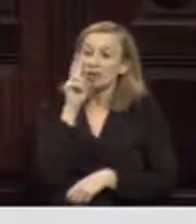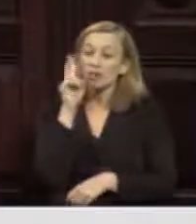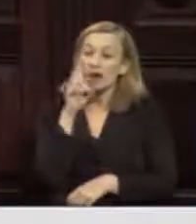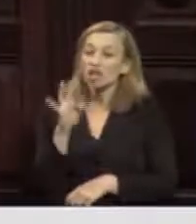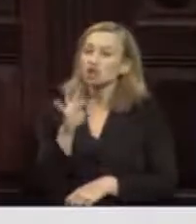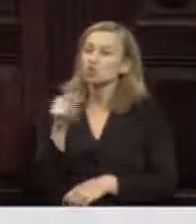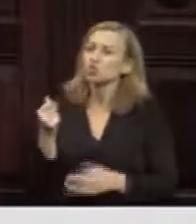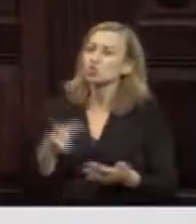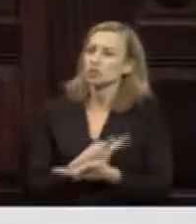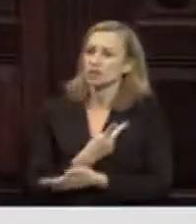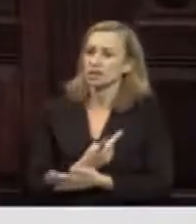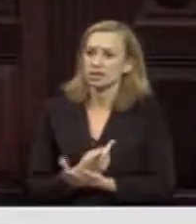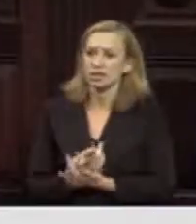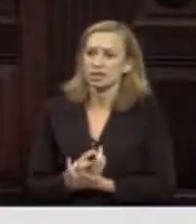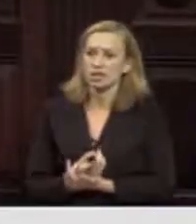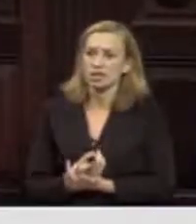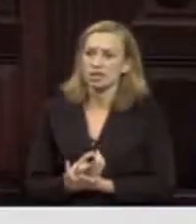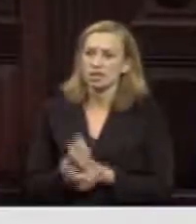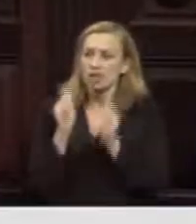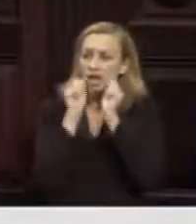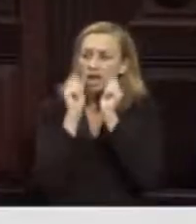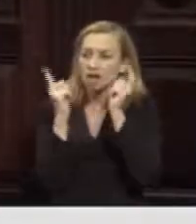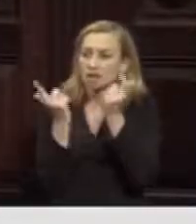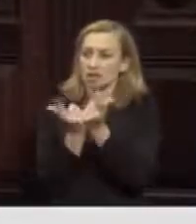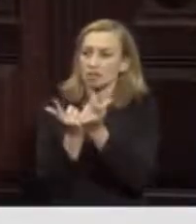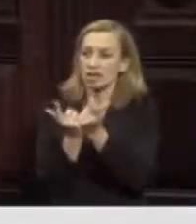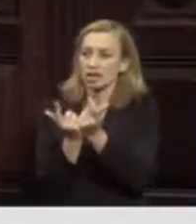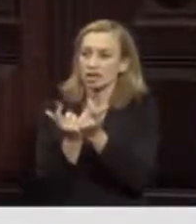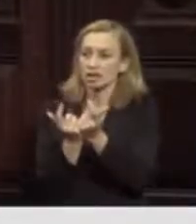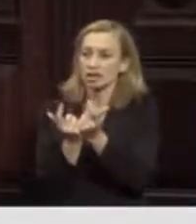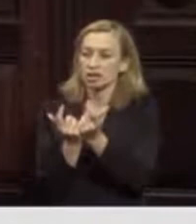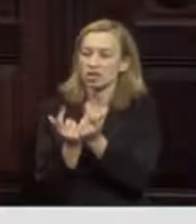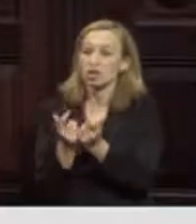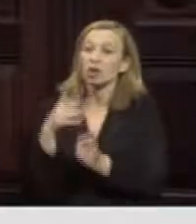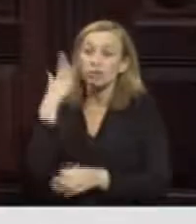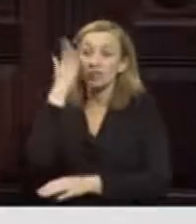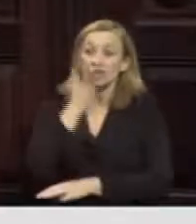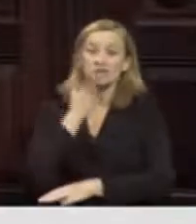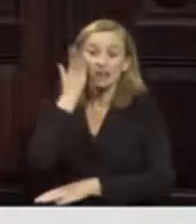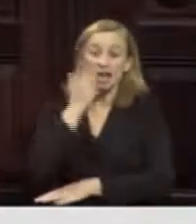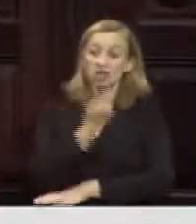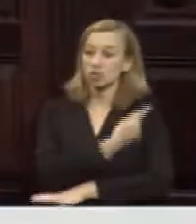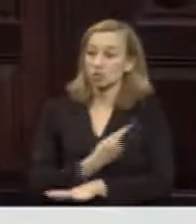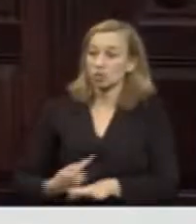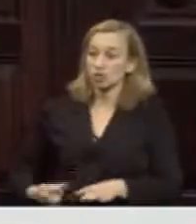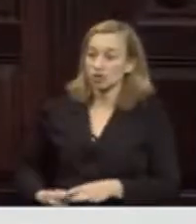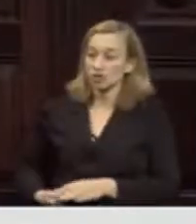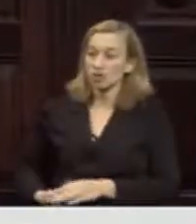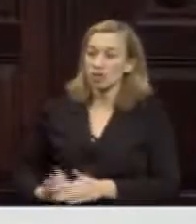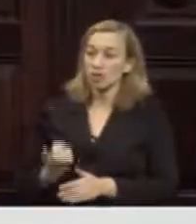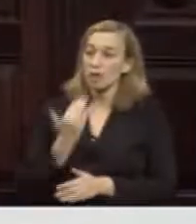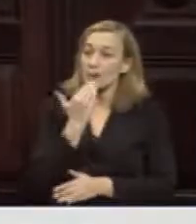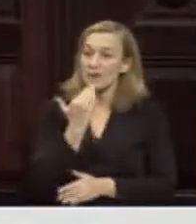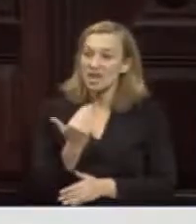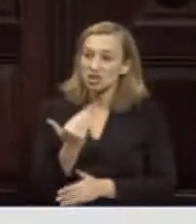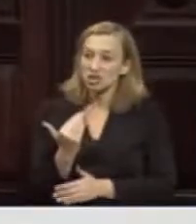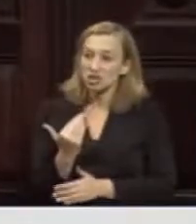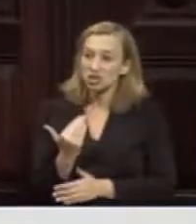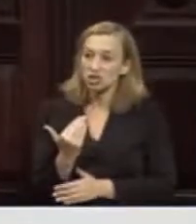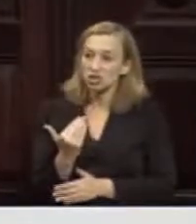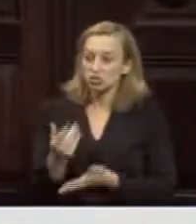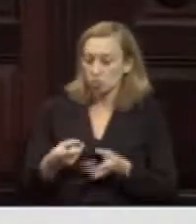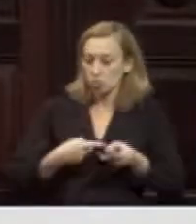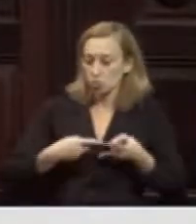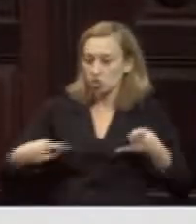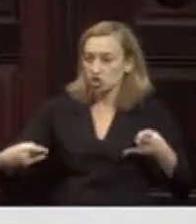aconteceu. Veio para essa Assembleia Legislativa uma mensagem do governador solicitando um cheque